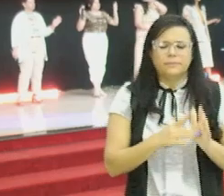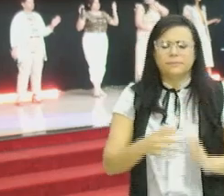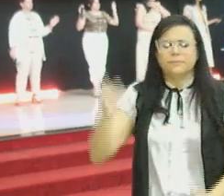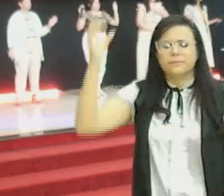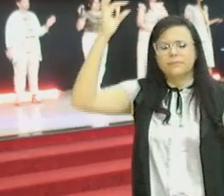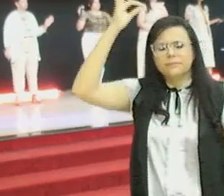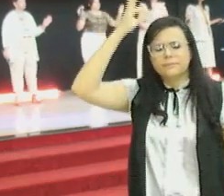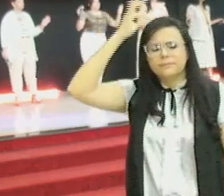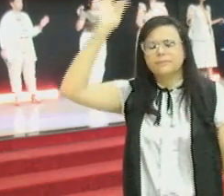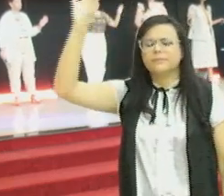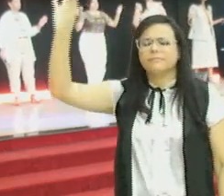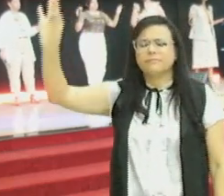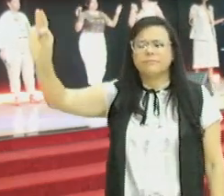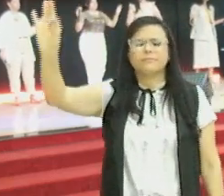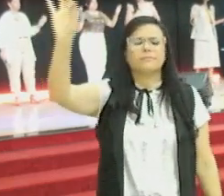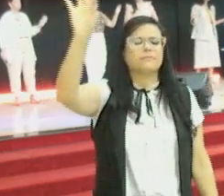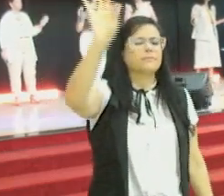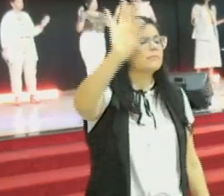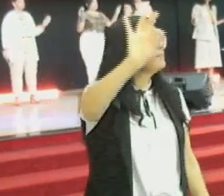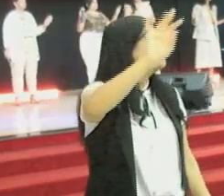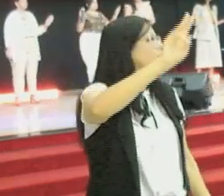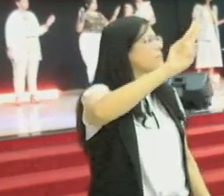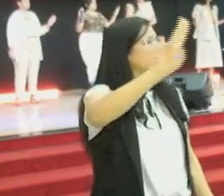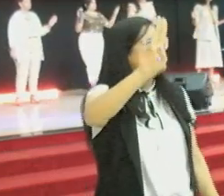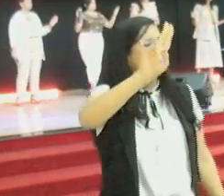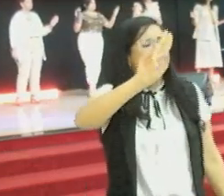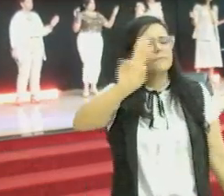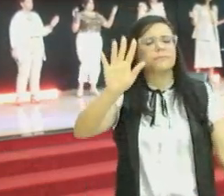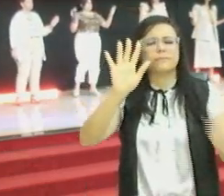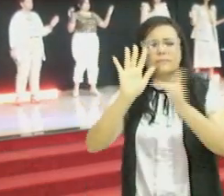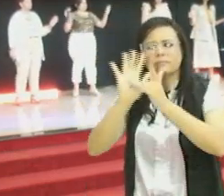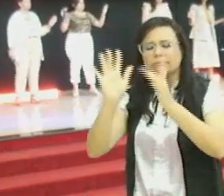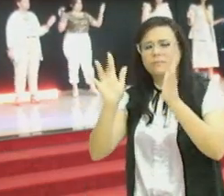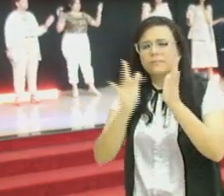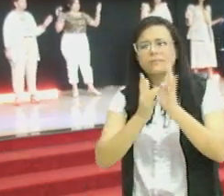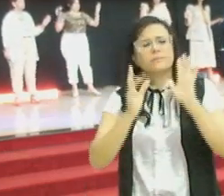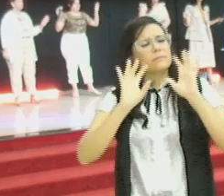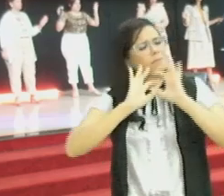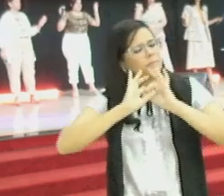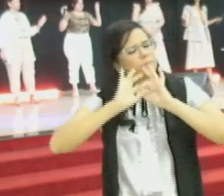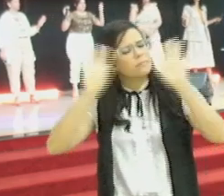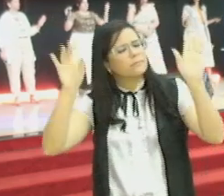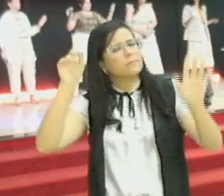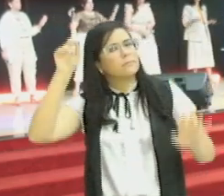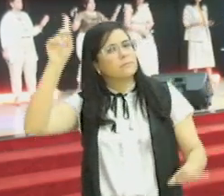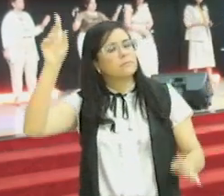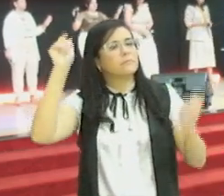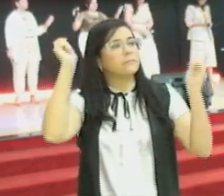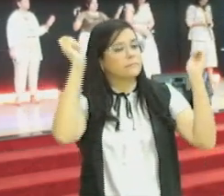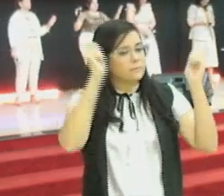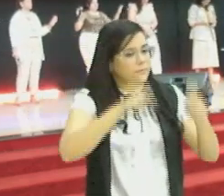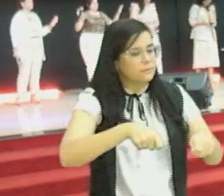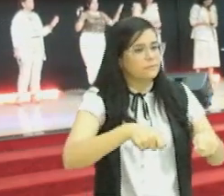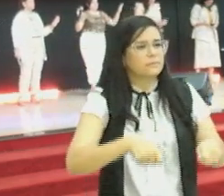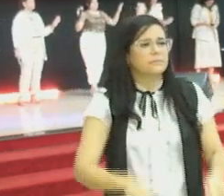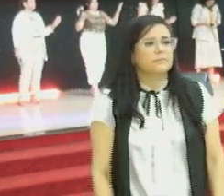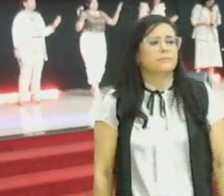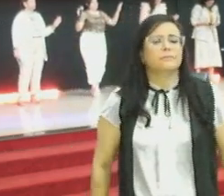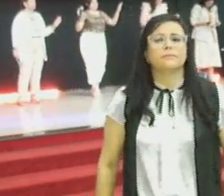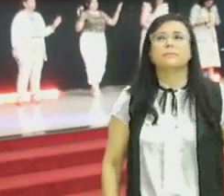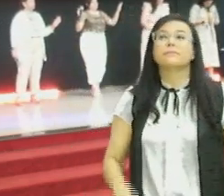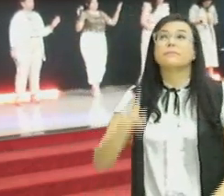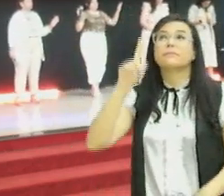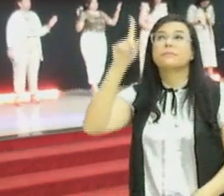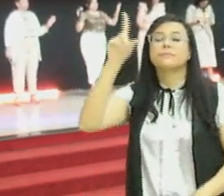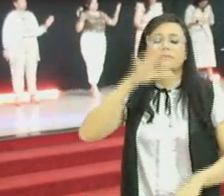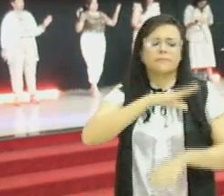te tocar. No nome de Jesus, deixa o Espírito te capacitar. Deixa Ele limpar o teu